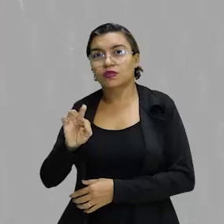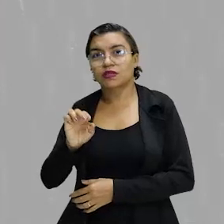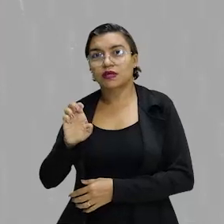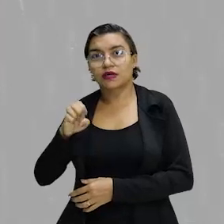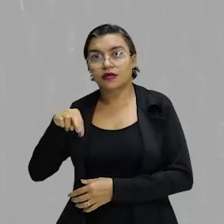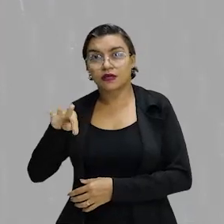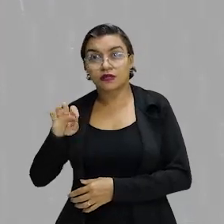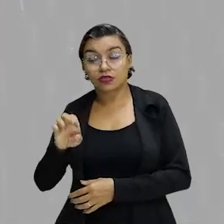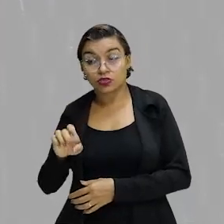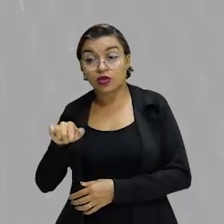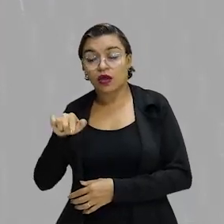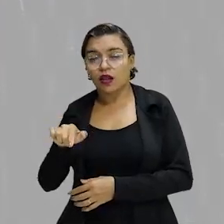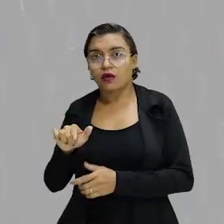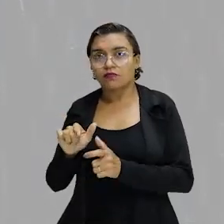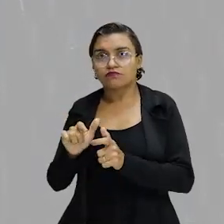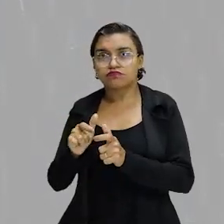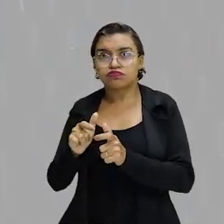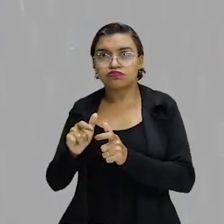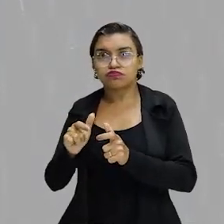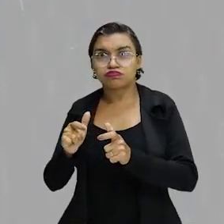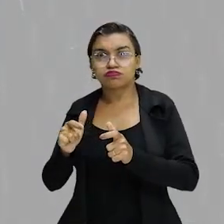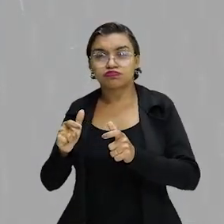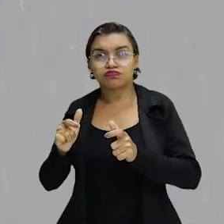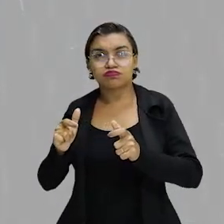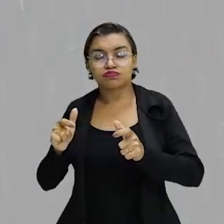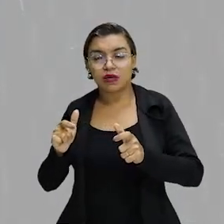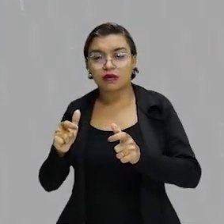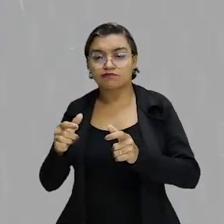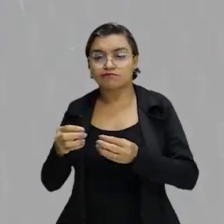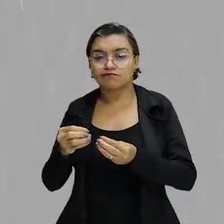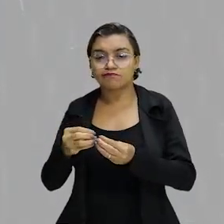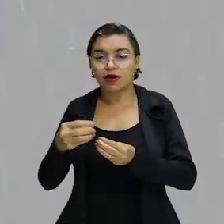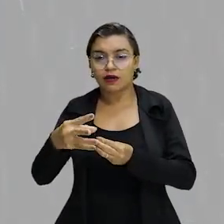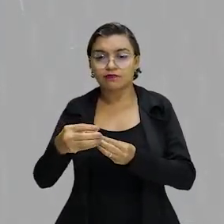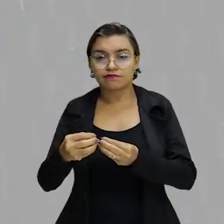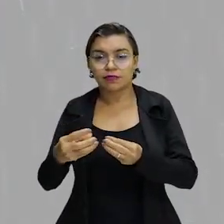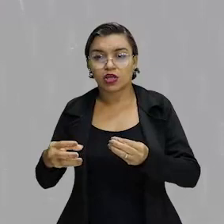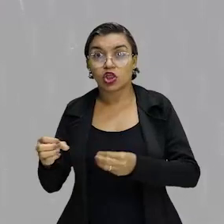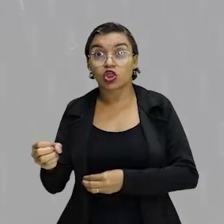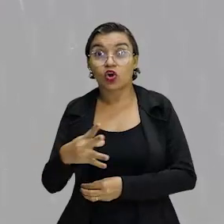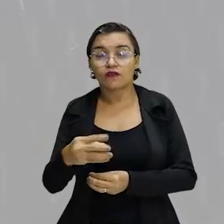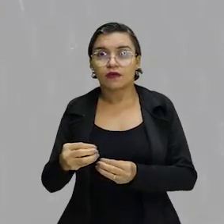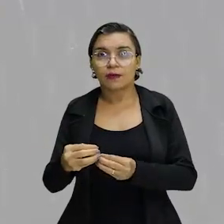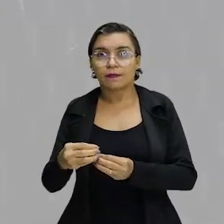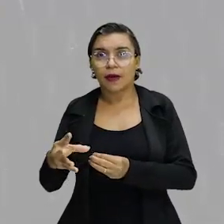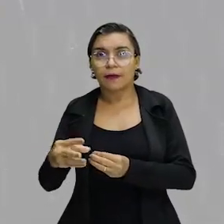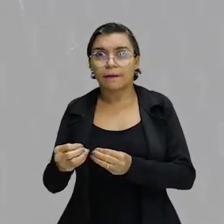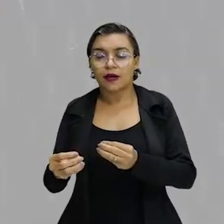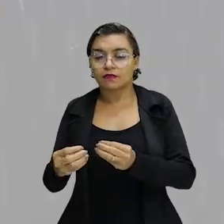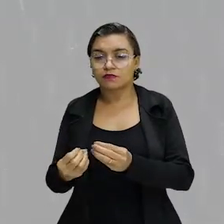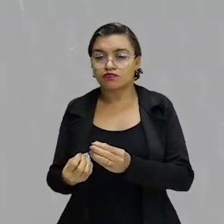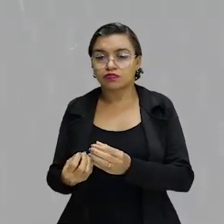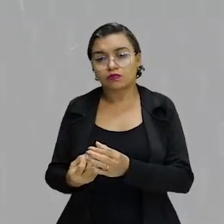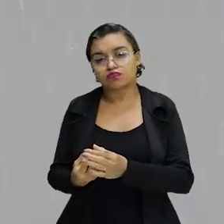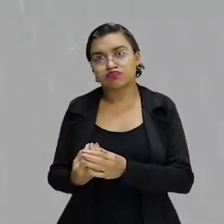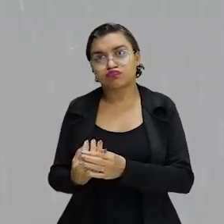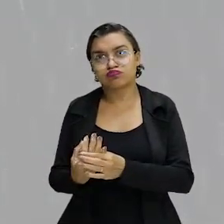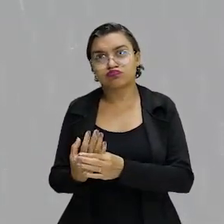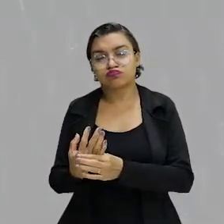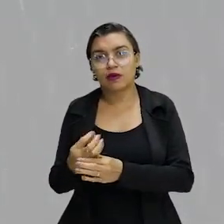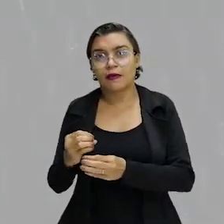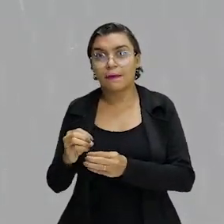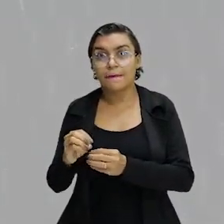e ela começa a se multiplicar, essas células. E aí vai começar a formar filamentos. O esporo ele vai germinar e vai originar